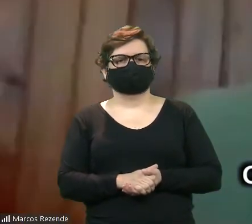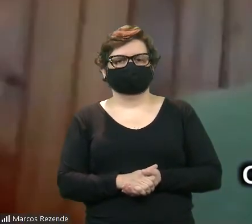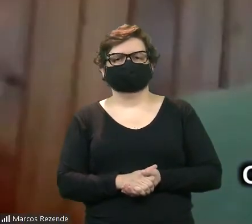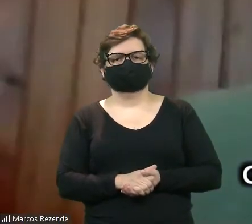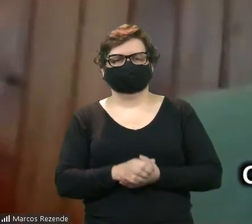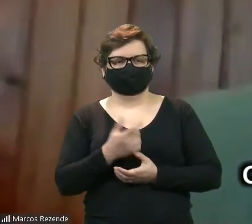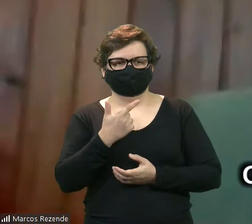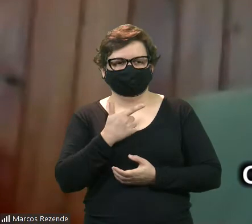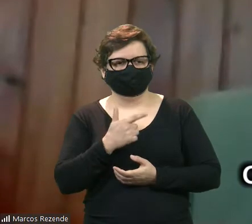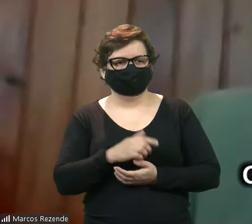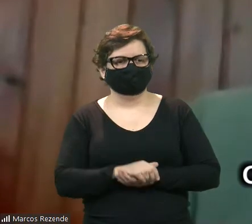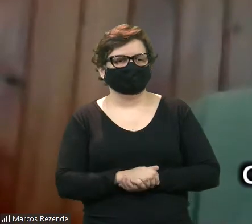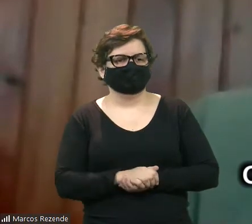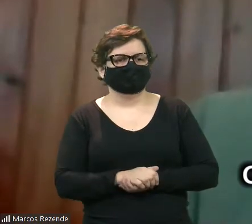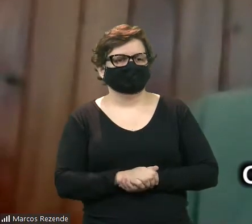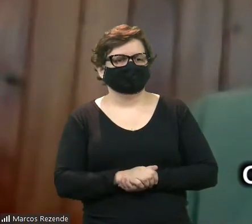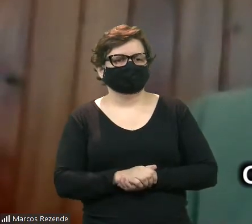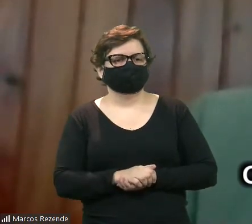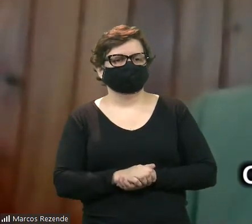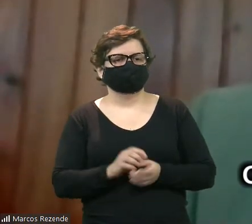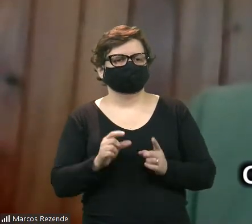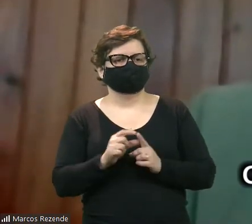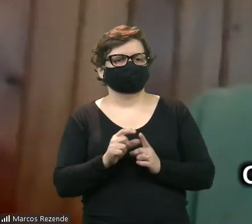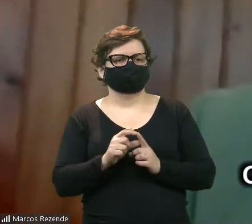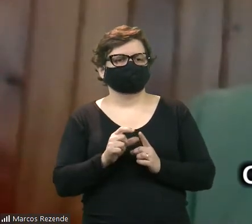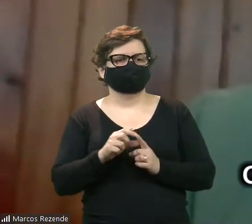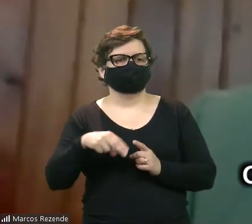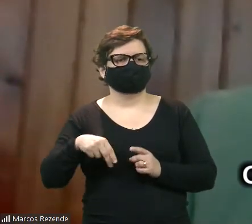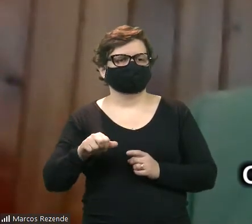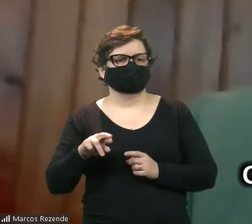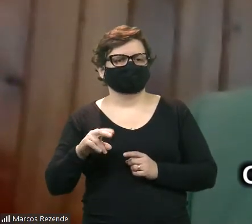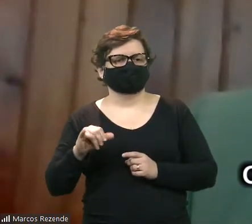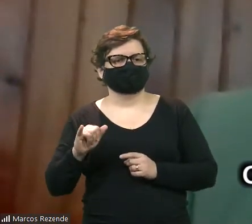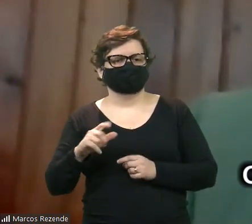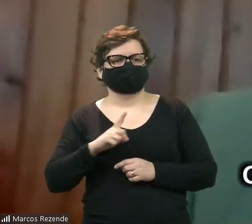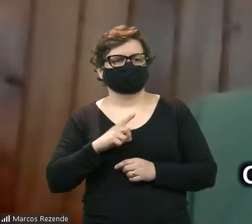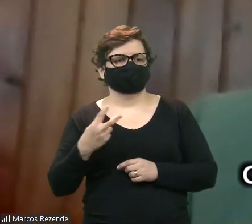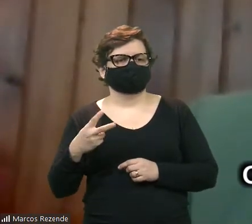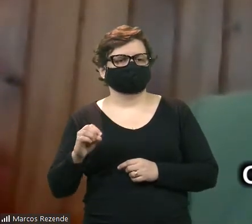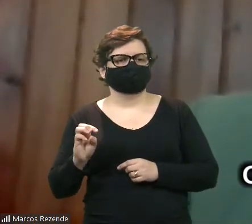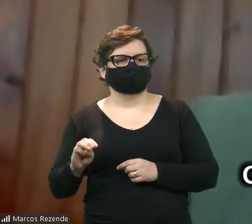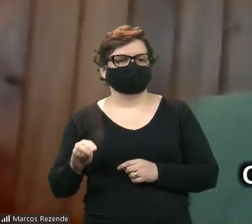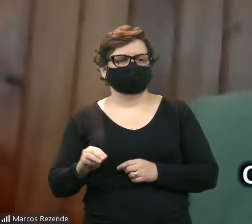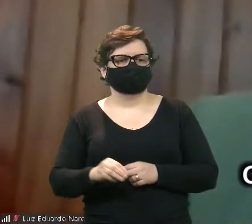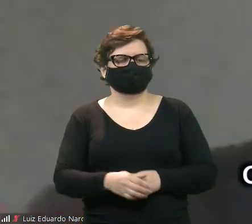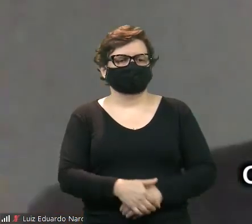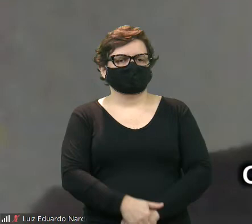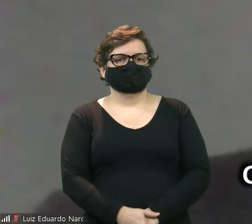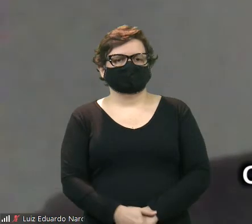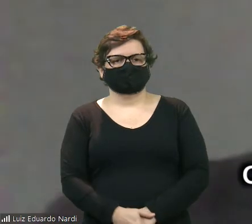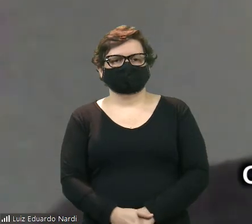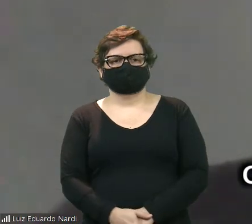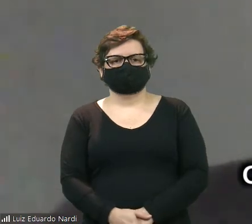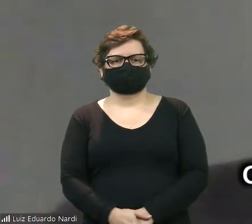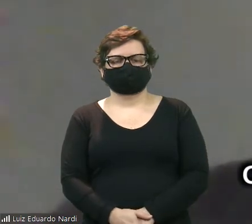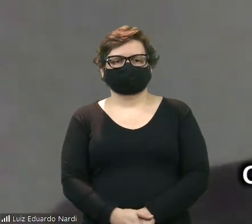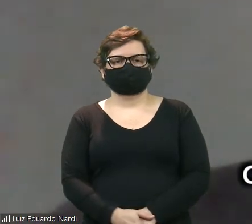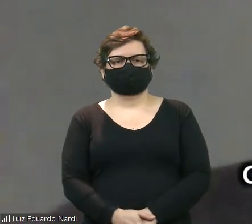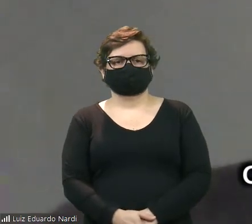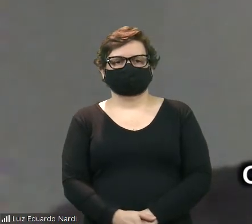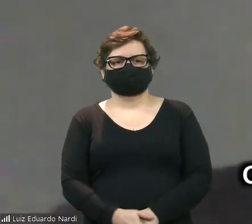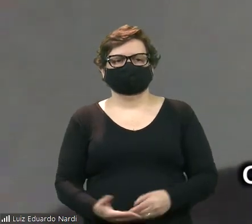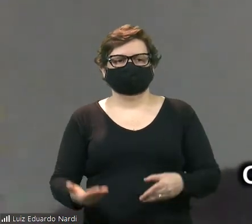Pede a palavra o vereador Luiz Eduardo Nardi e a dispõe por 20 minutos. Senhor presidente, eu